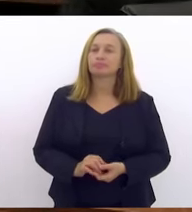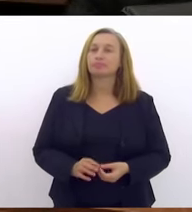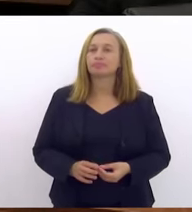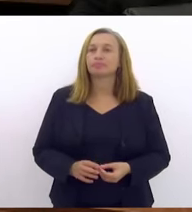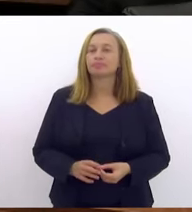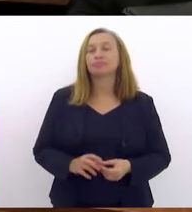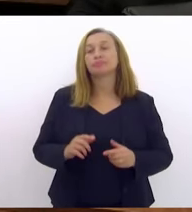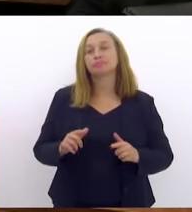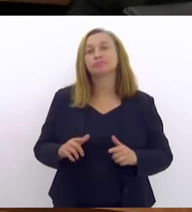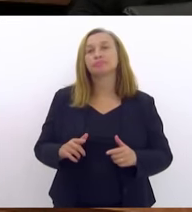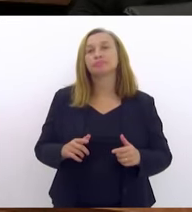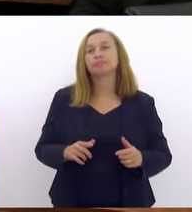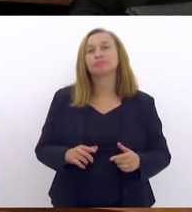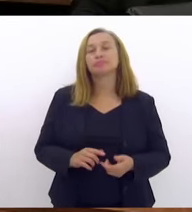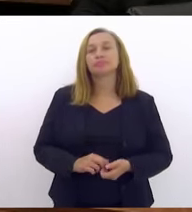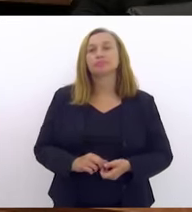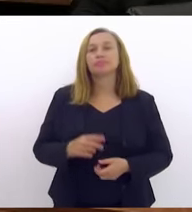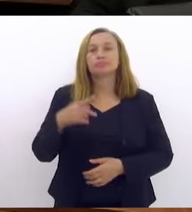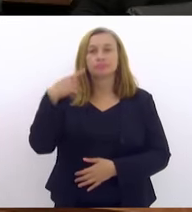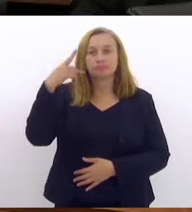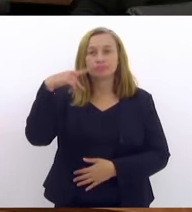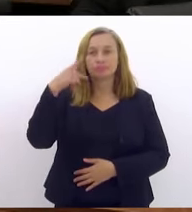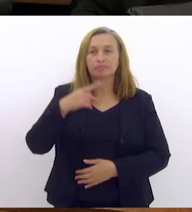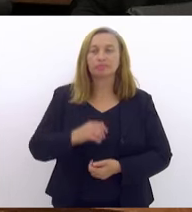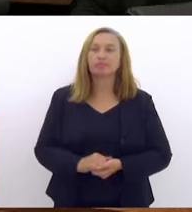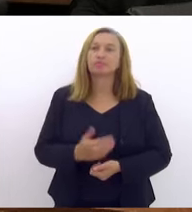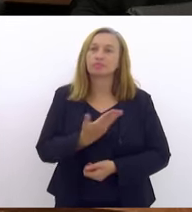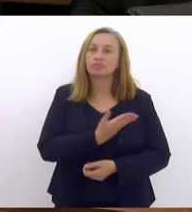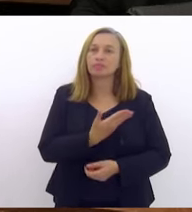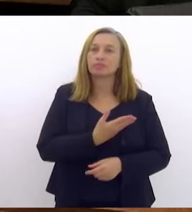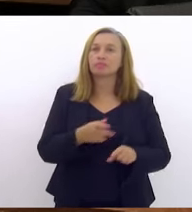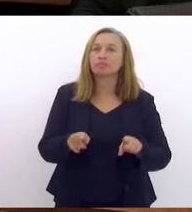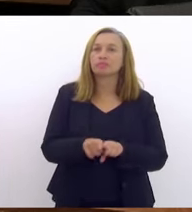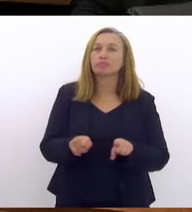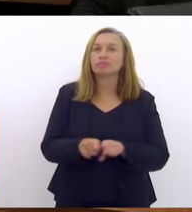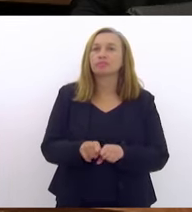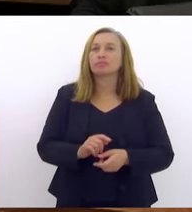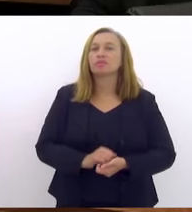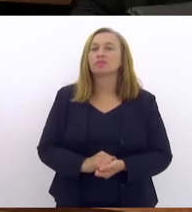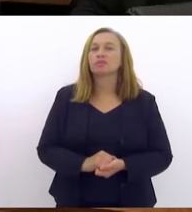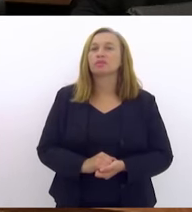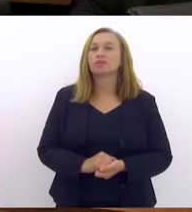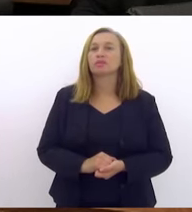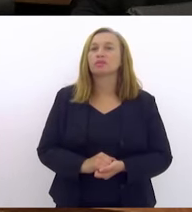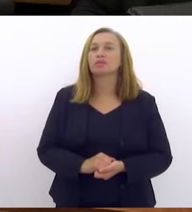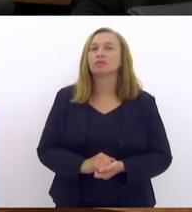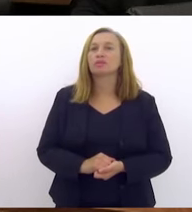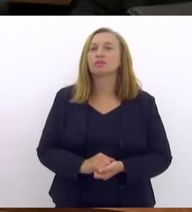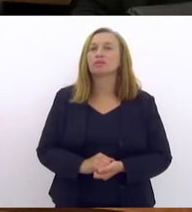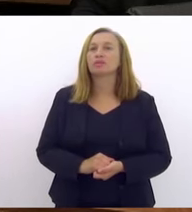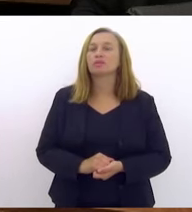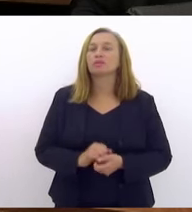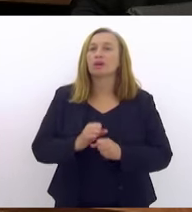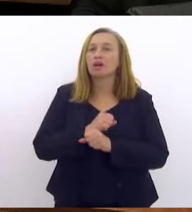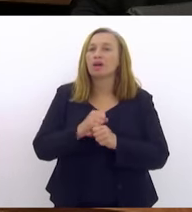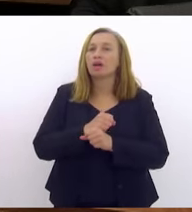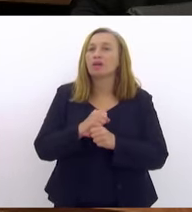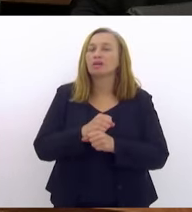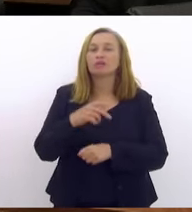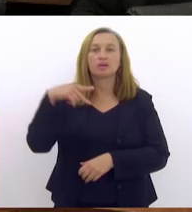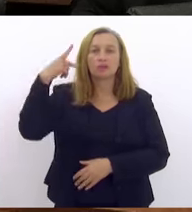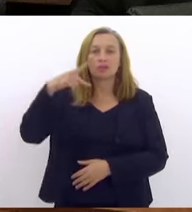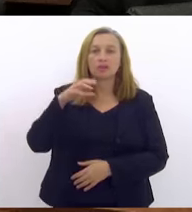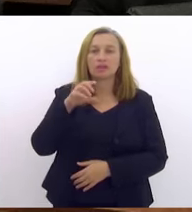Nosso próximo vereador é um amigo também de longa data, é um amigo que durante muito tempo, vereadora